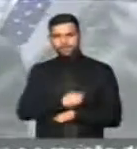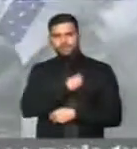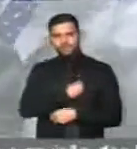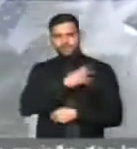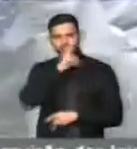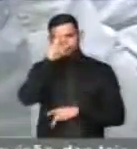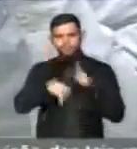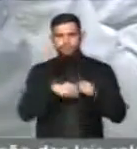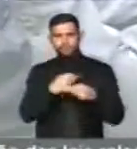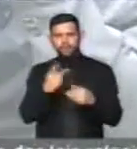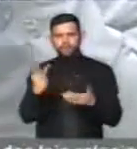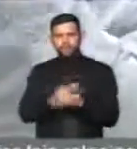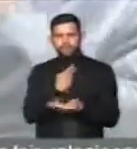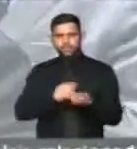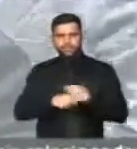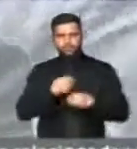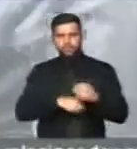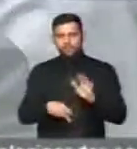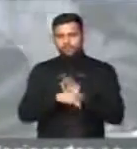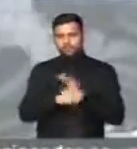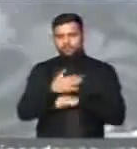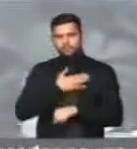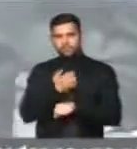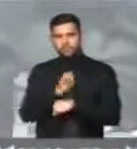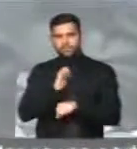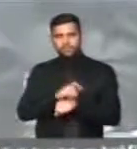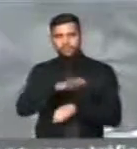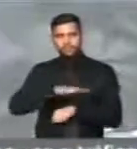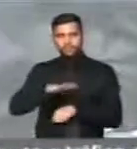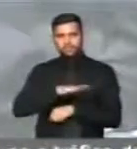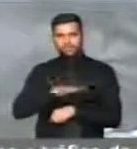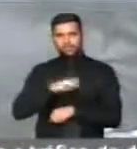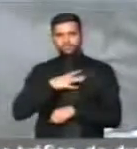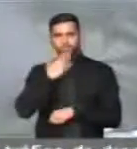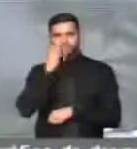e as condições econômicas do meu estado, em particular da região metropolitana. Muito obrigado. Muito obrigado.